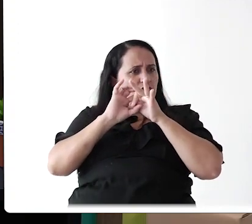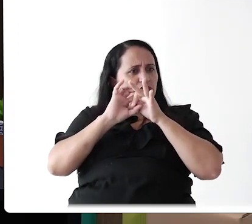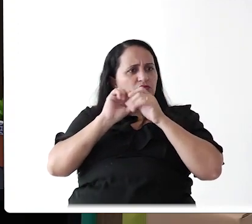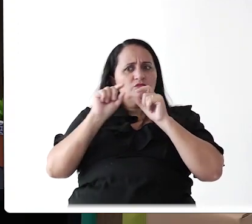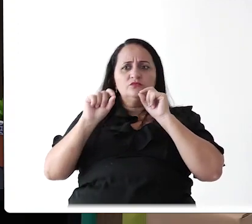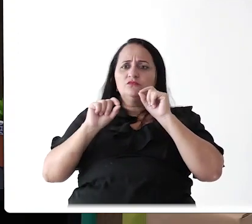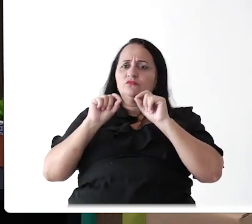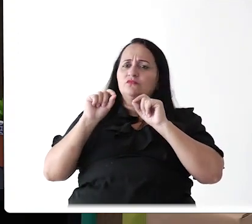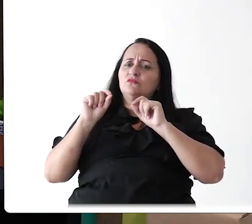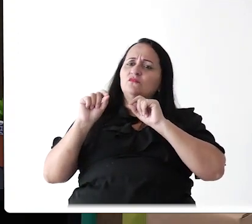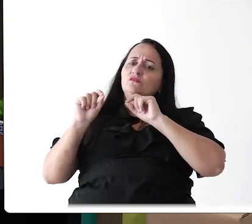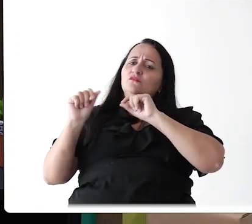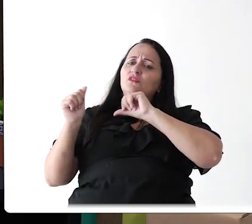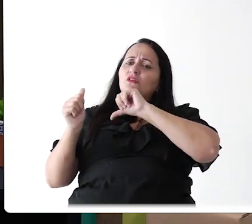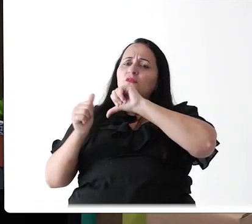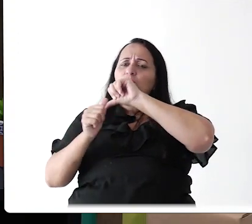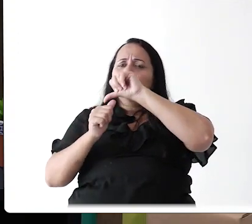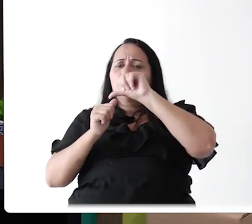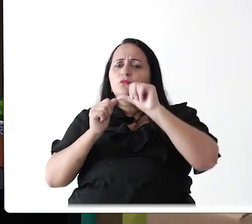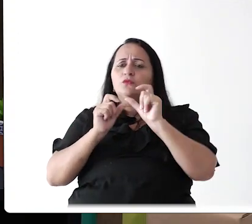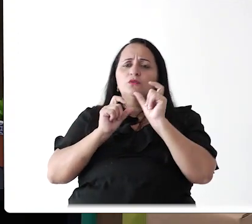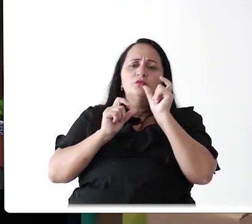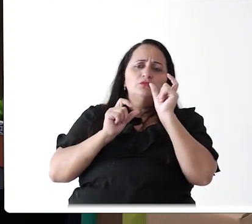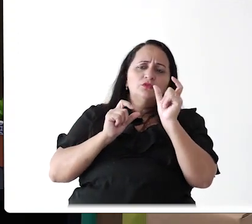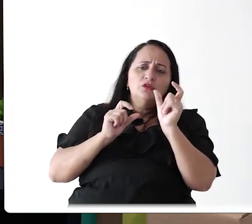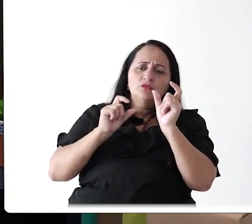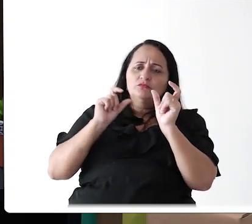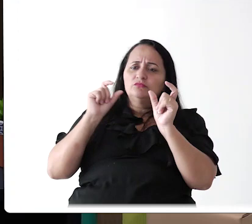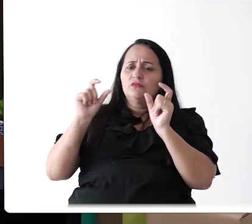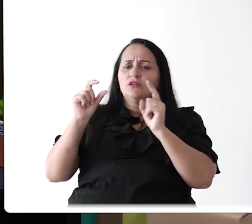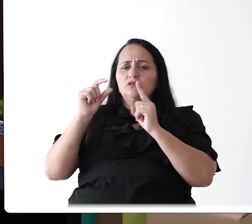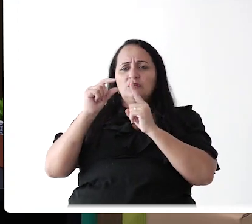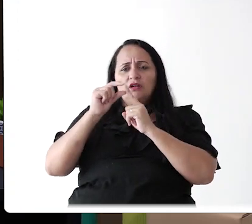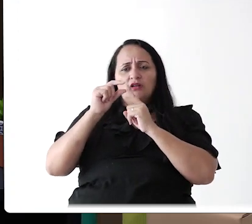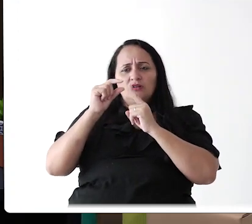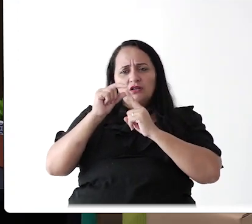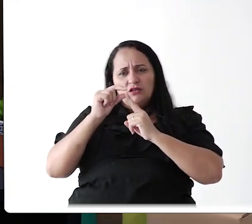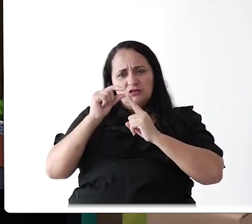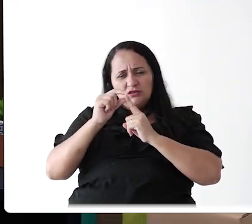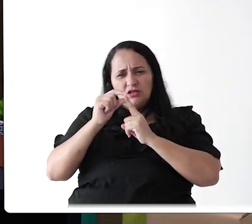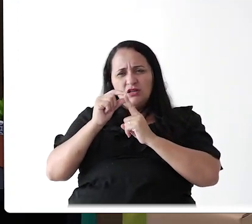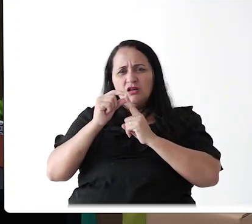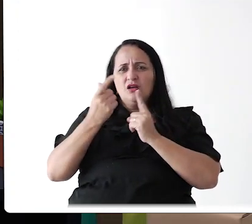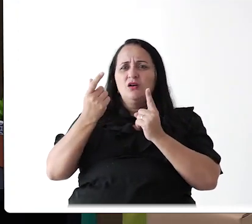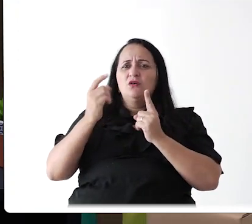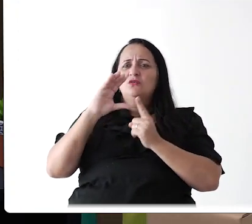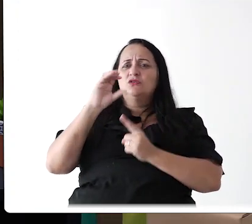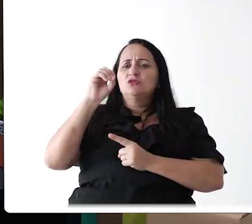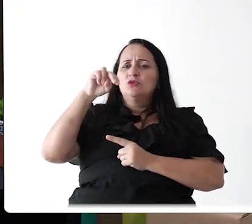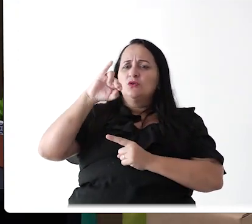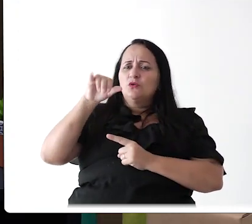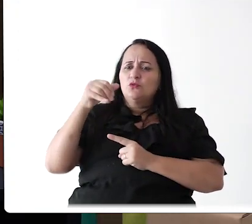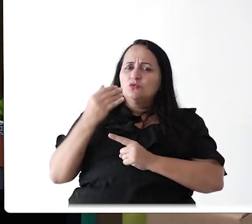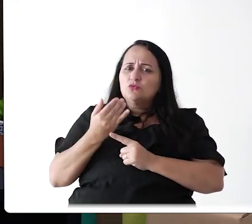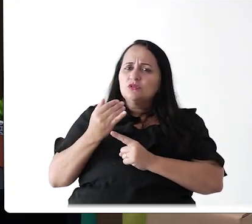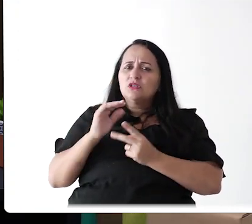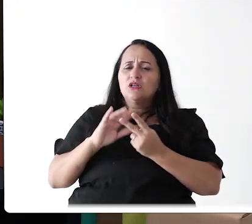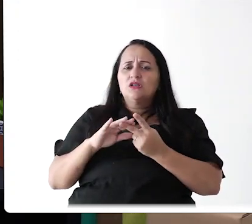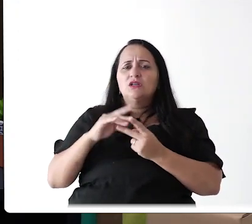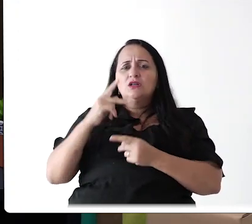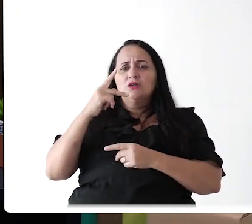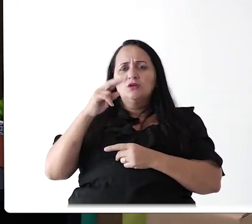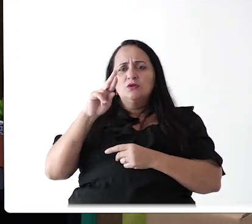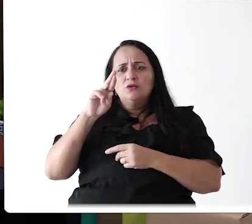que transformam, né, que fazem a ligação no texto, são os advérbios, são as conjunções, são